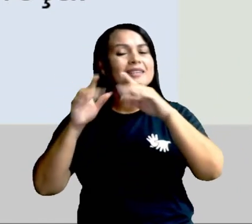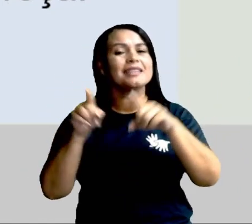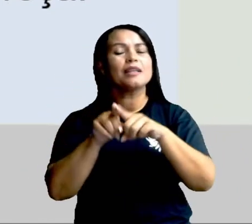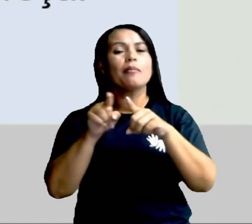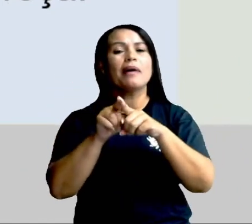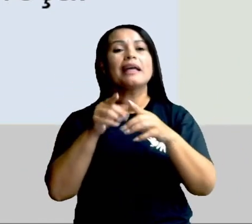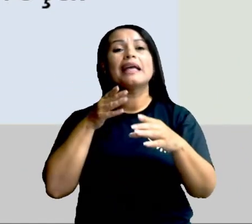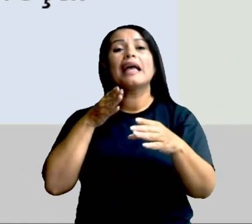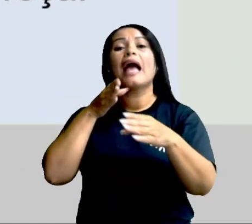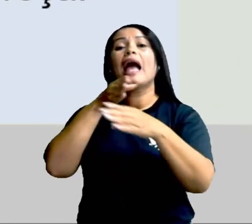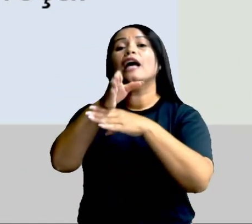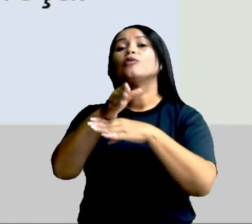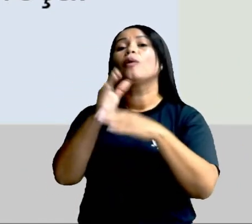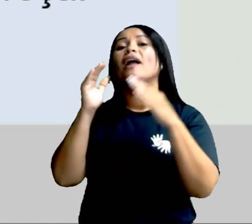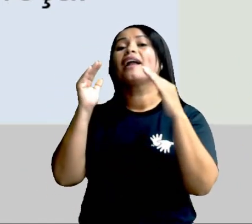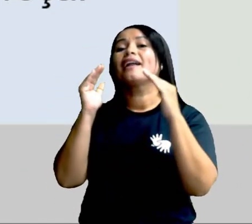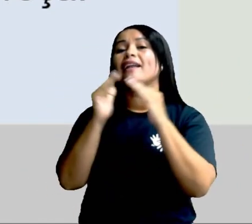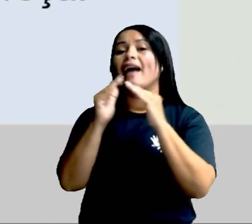acabou